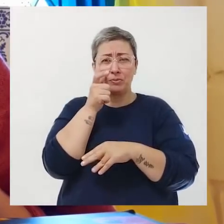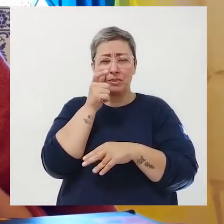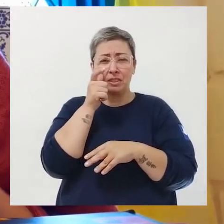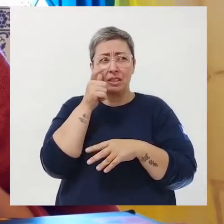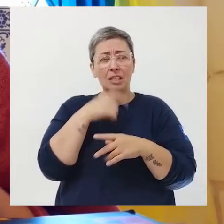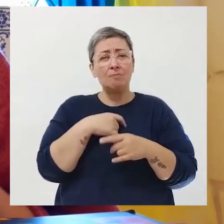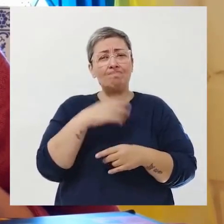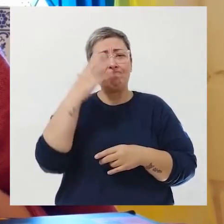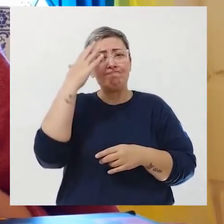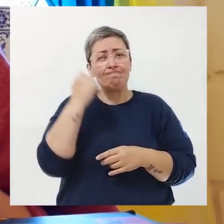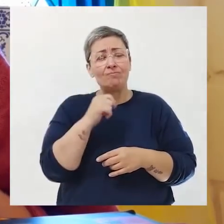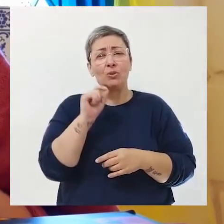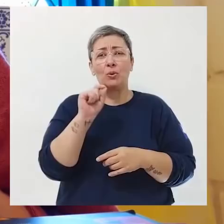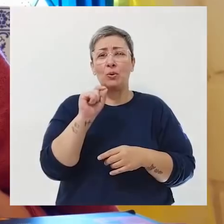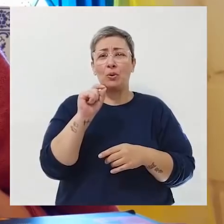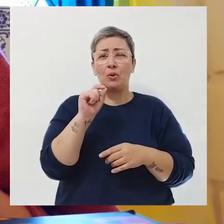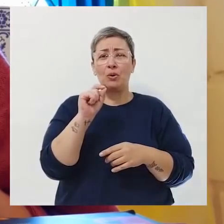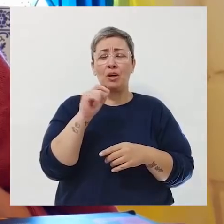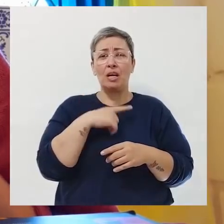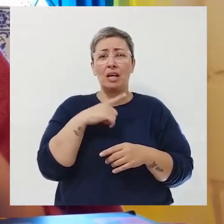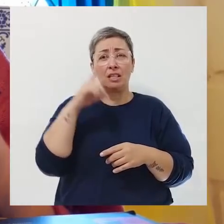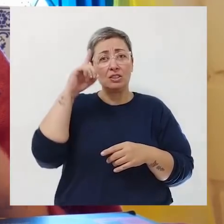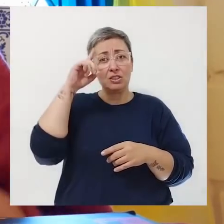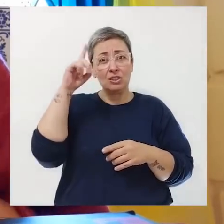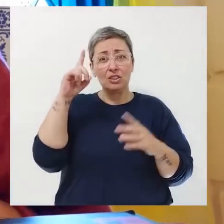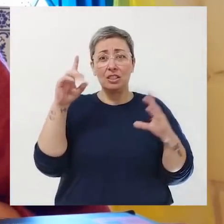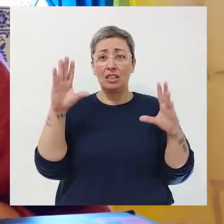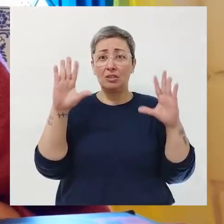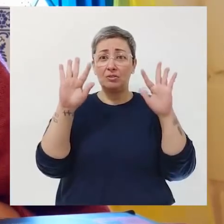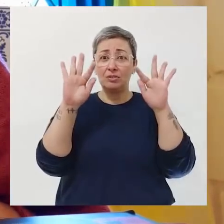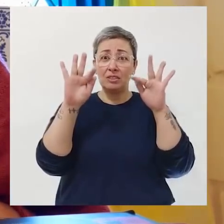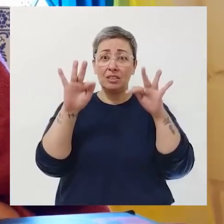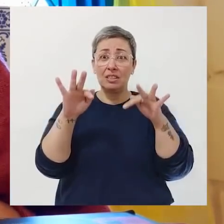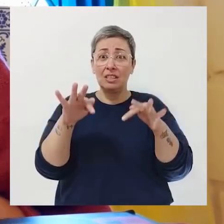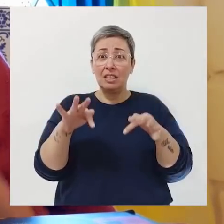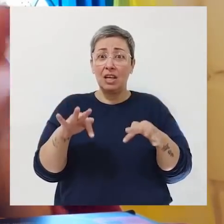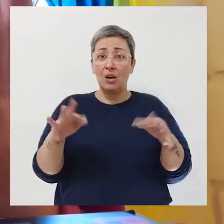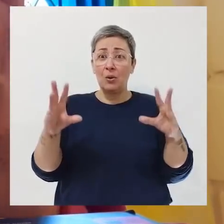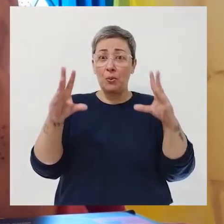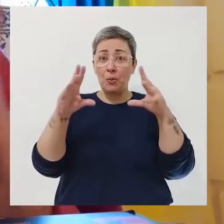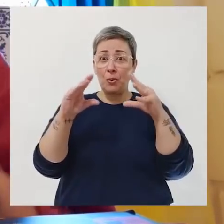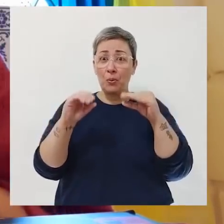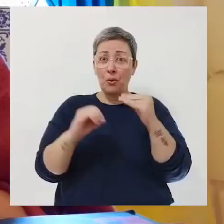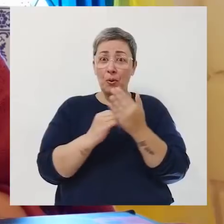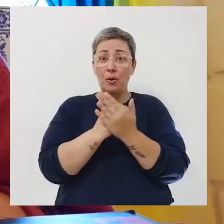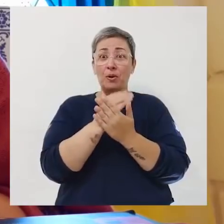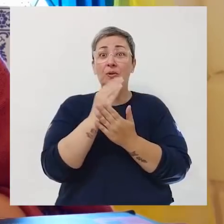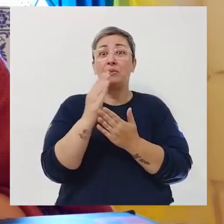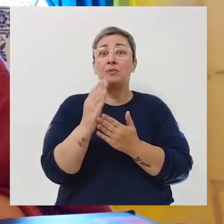sol, ele sabia que o dia estava se despedindo, a noite